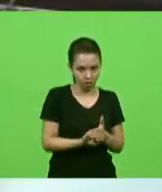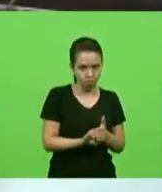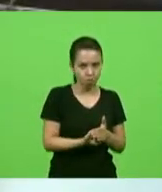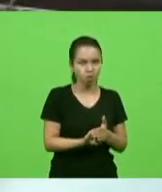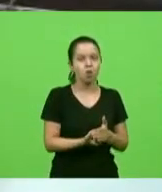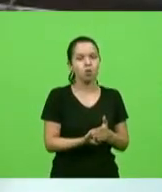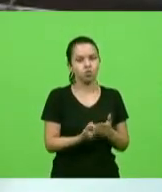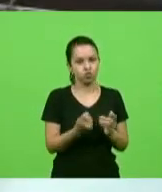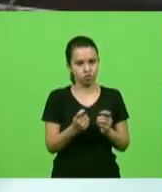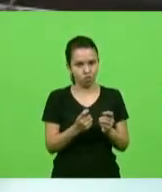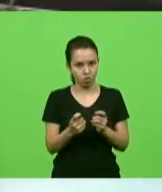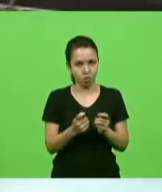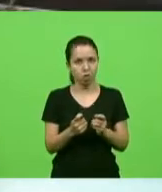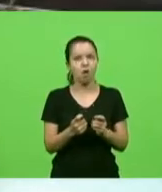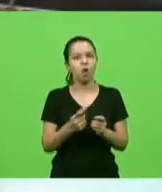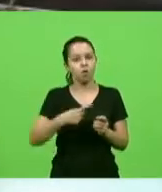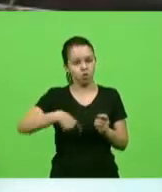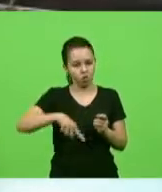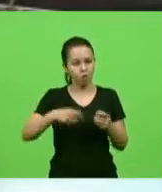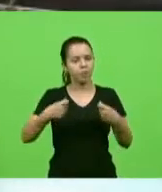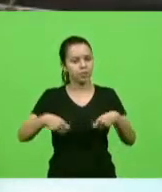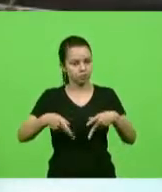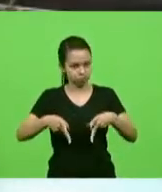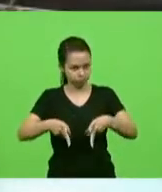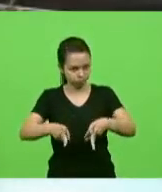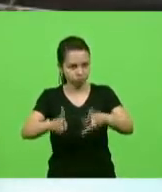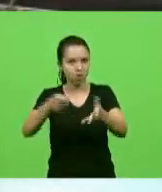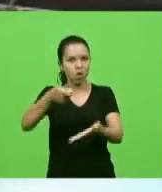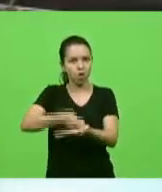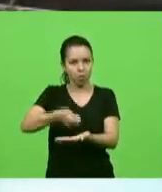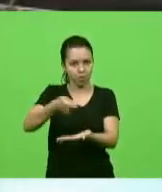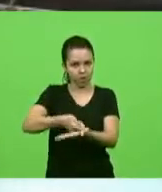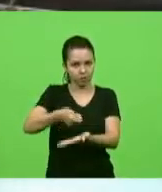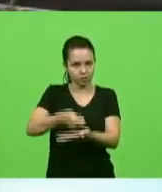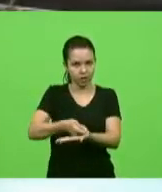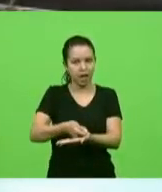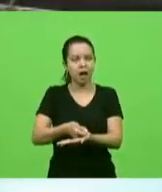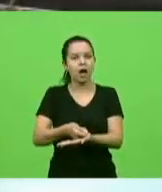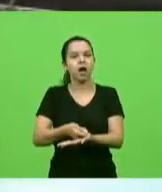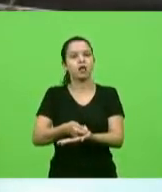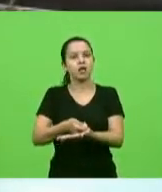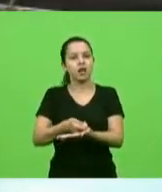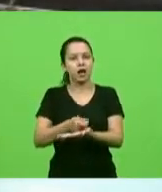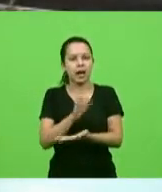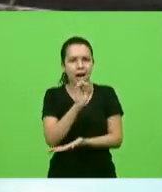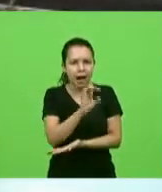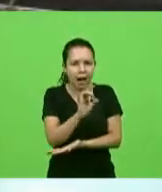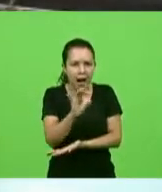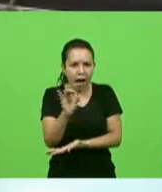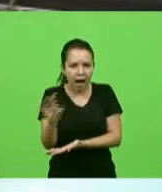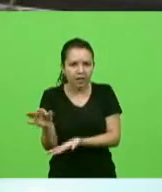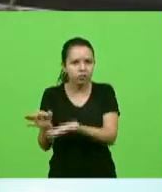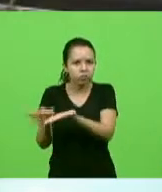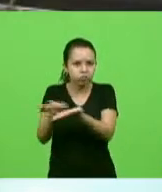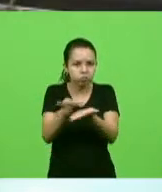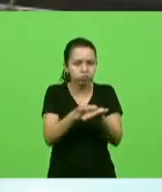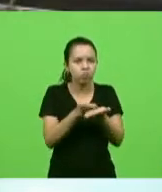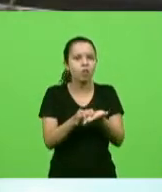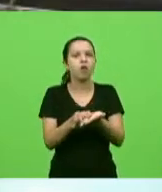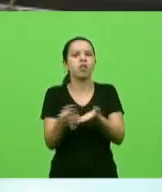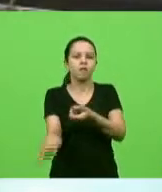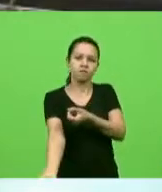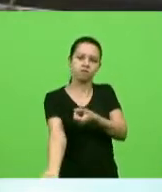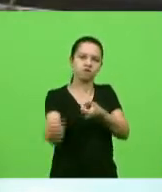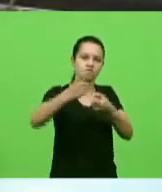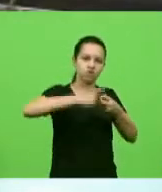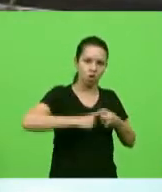é necessário que sigamos a cobrança até que cada centavo dos 33 milhões sejam